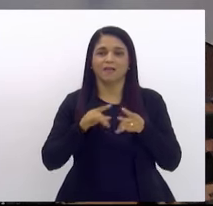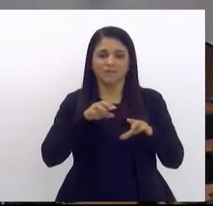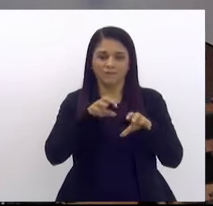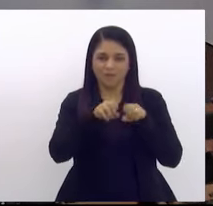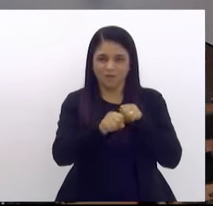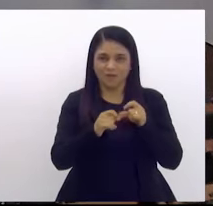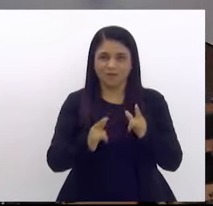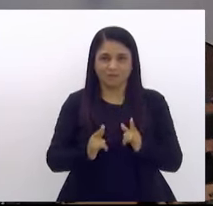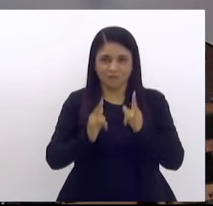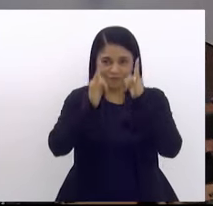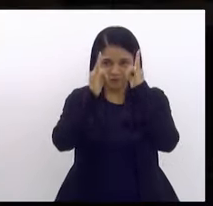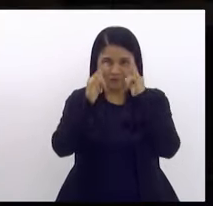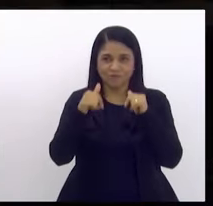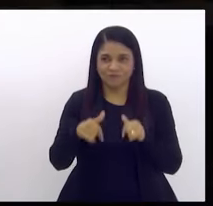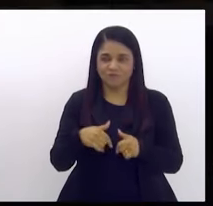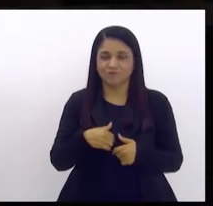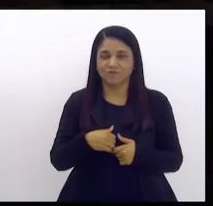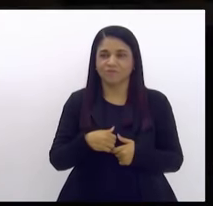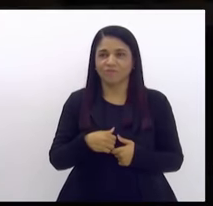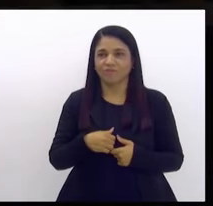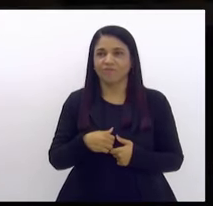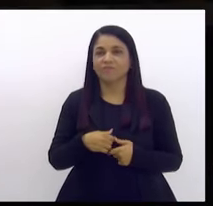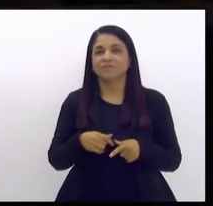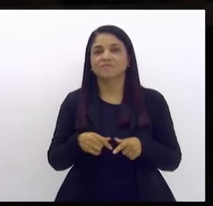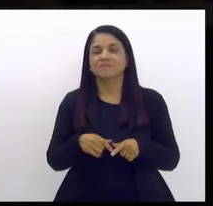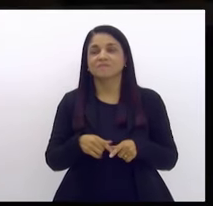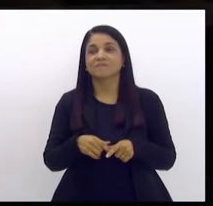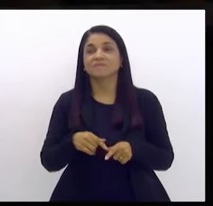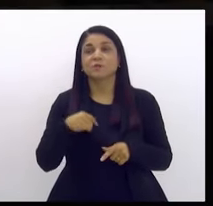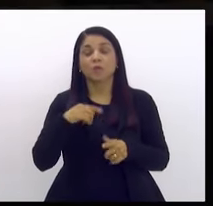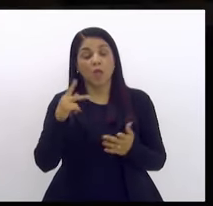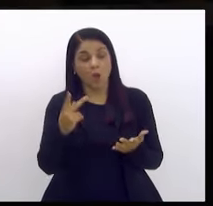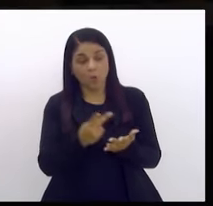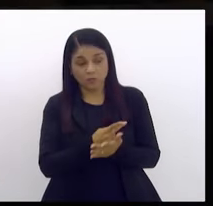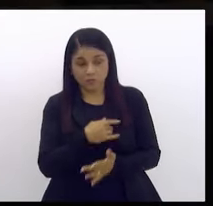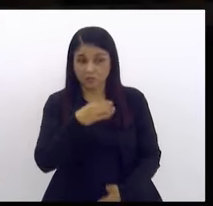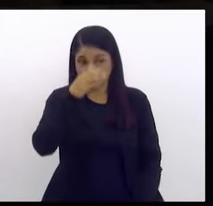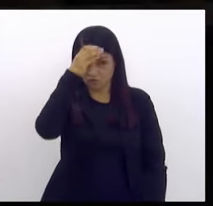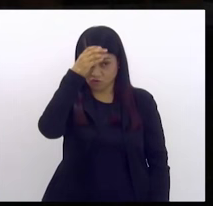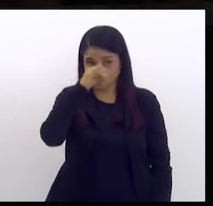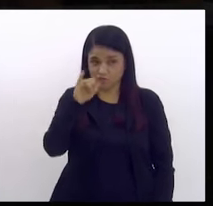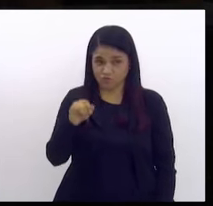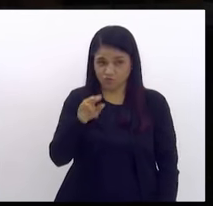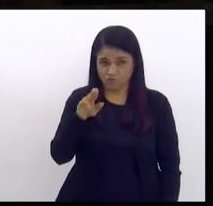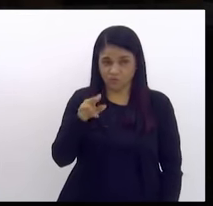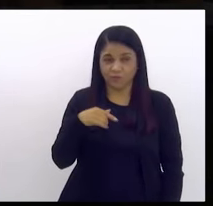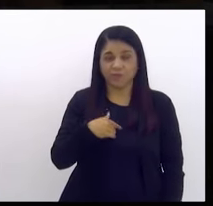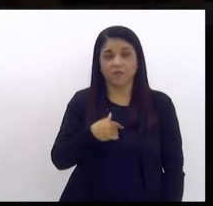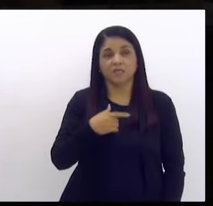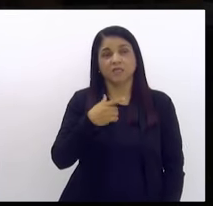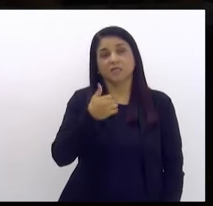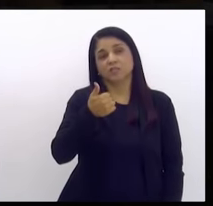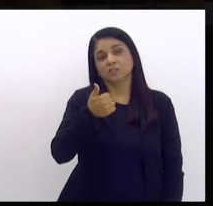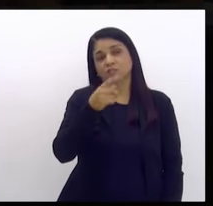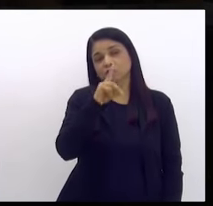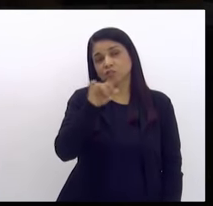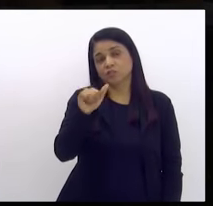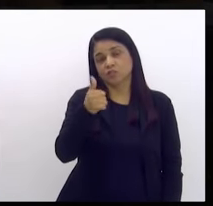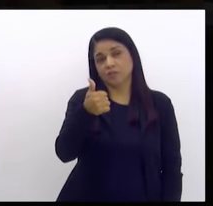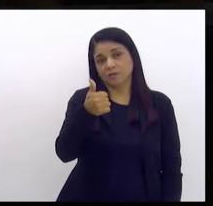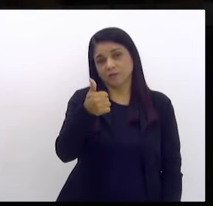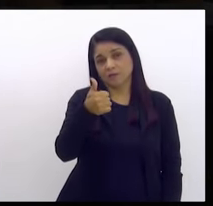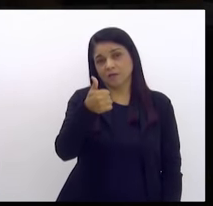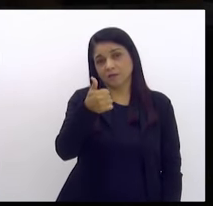Ô, deputada Tia Ju, o que aconteceu foi o seguinte. Em 14 de março